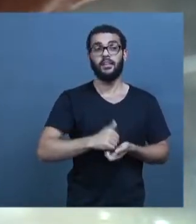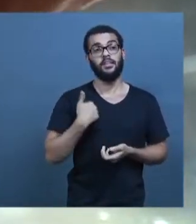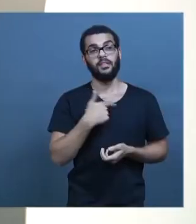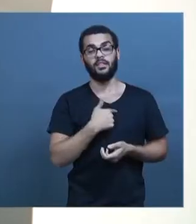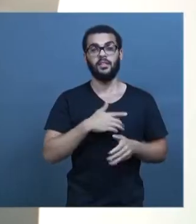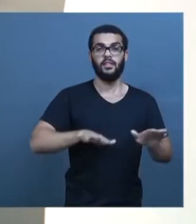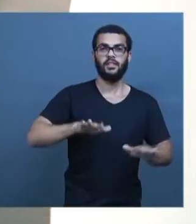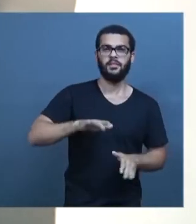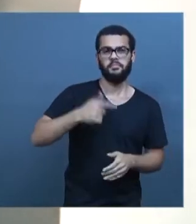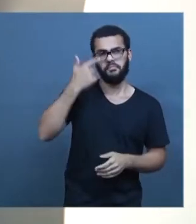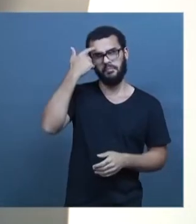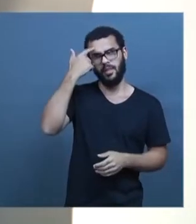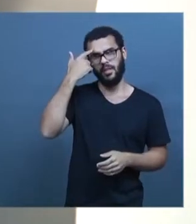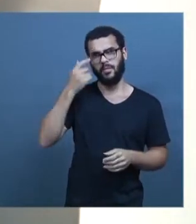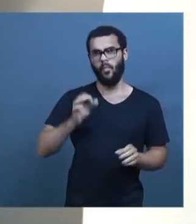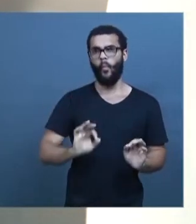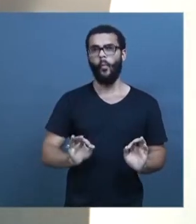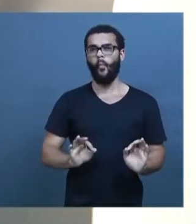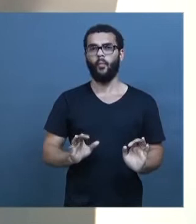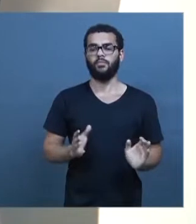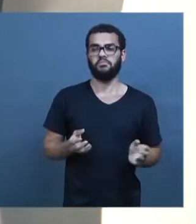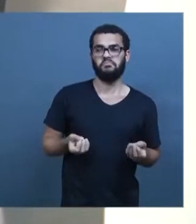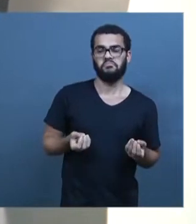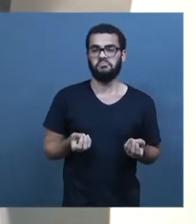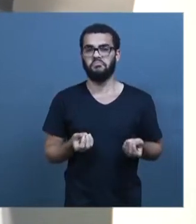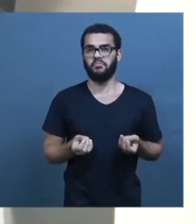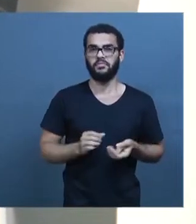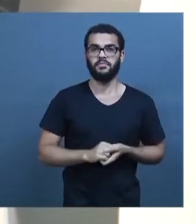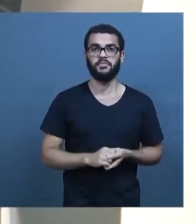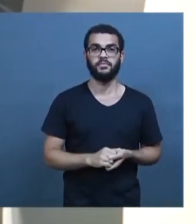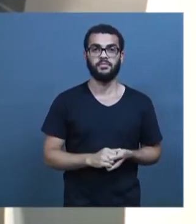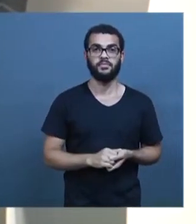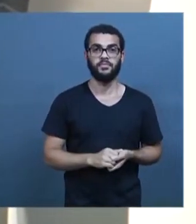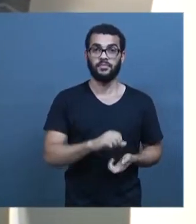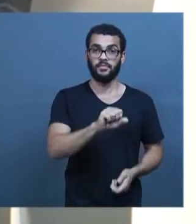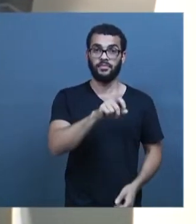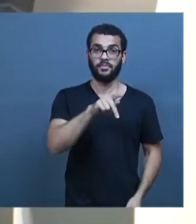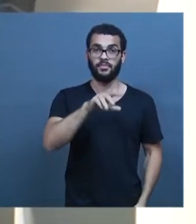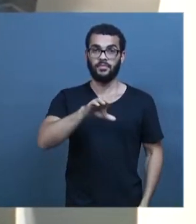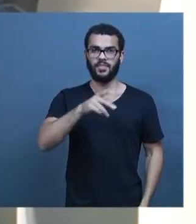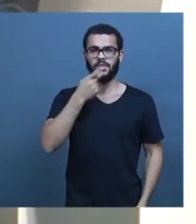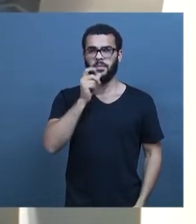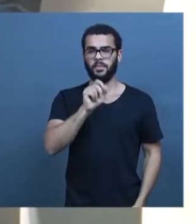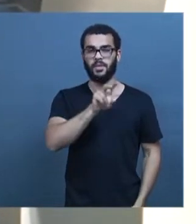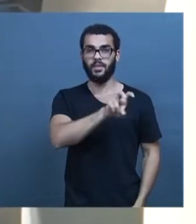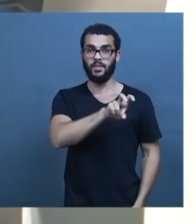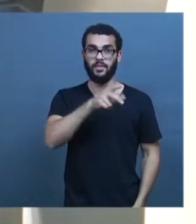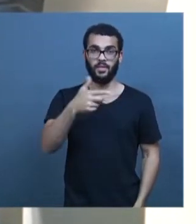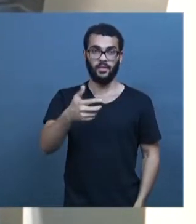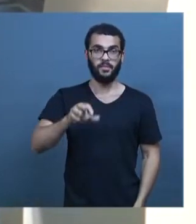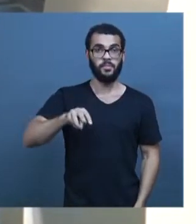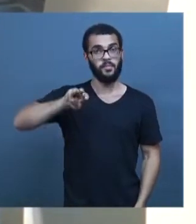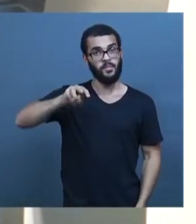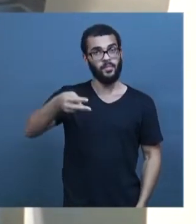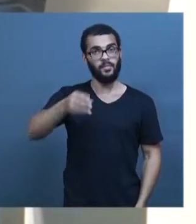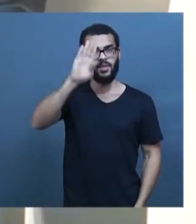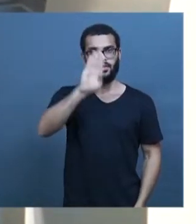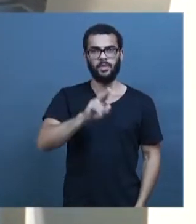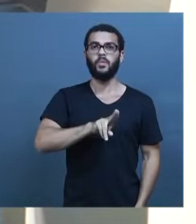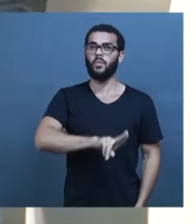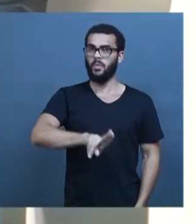resposta. Segundo o Serviço de Proteção ao Crédito, o SPC, 52 milhões de brasileiros utilizam cartão de crédito.